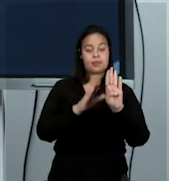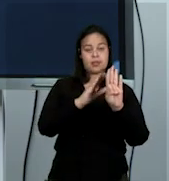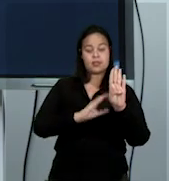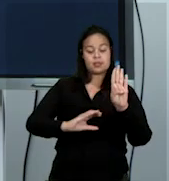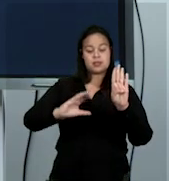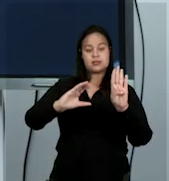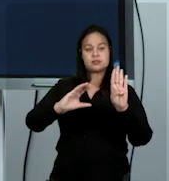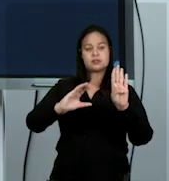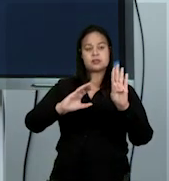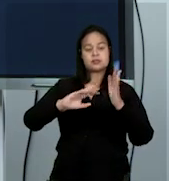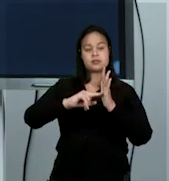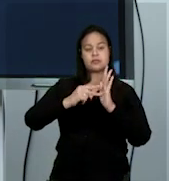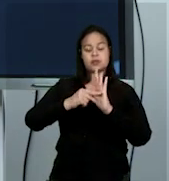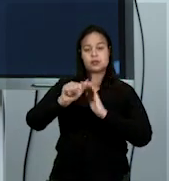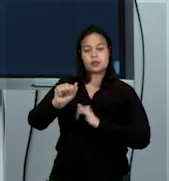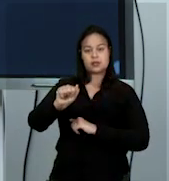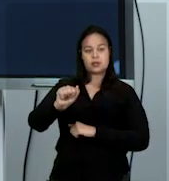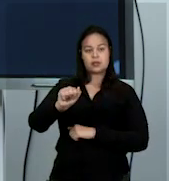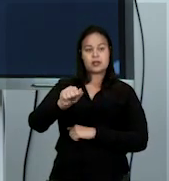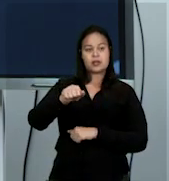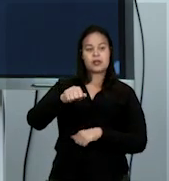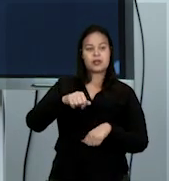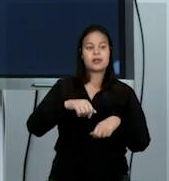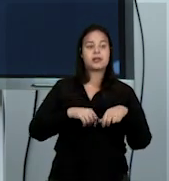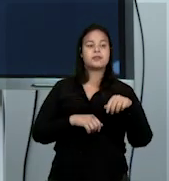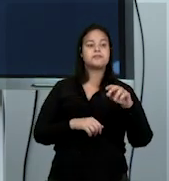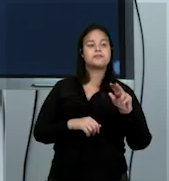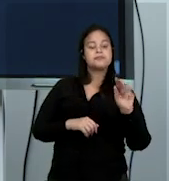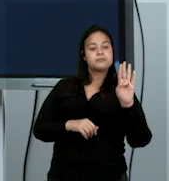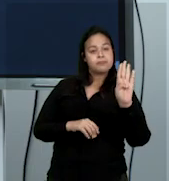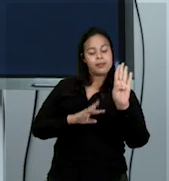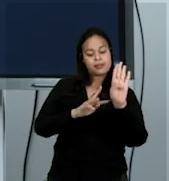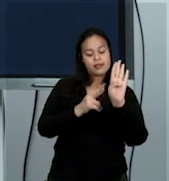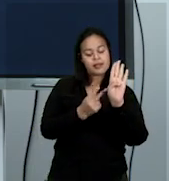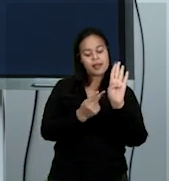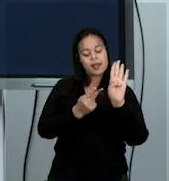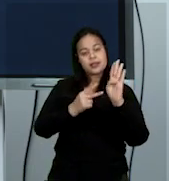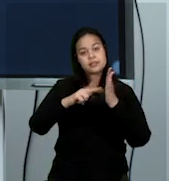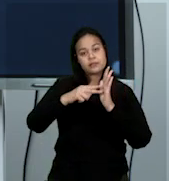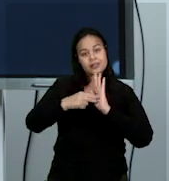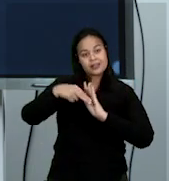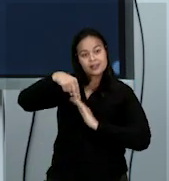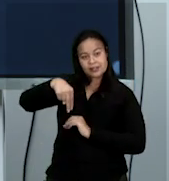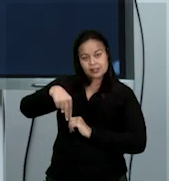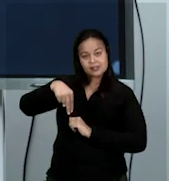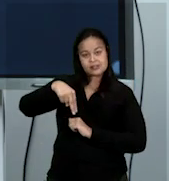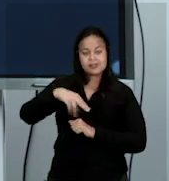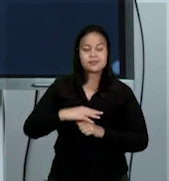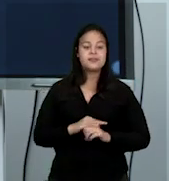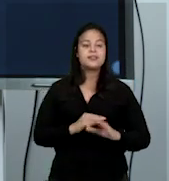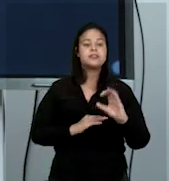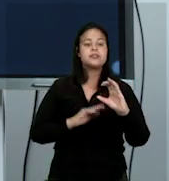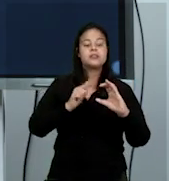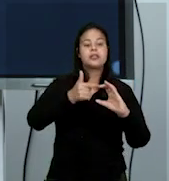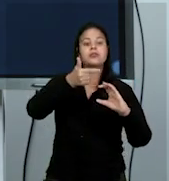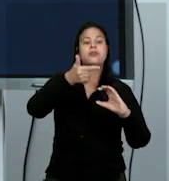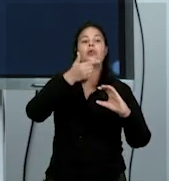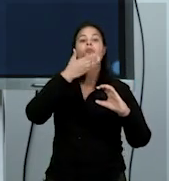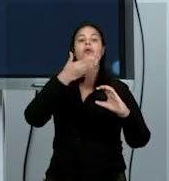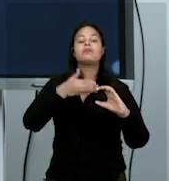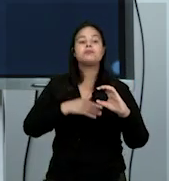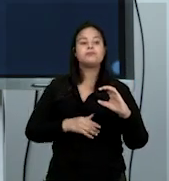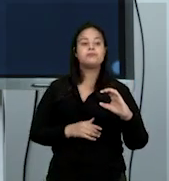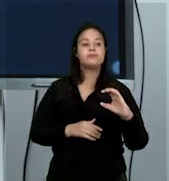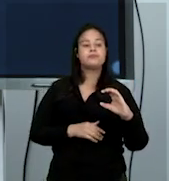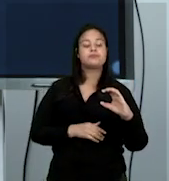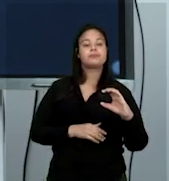A. O N é de B até H, então de B até H é o N. E o C2? O C